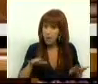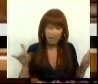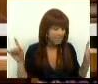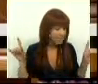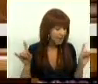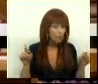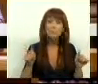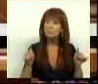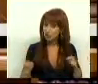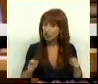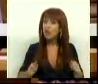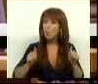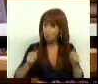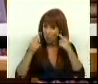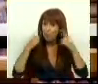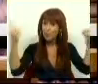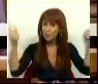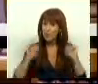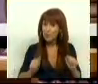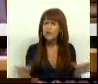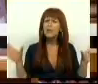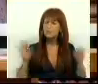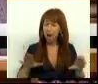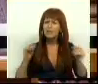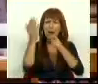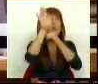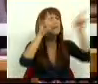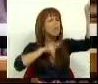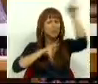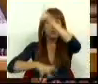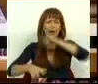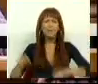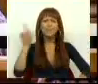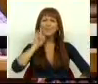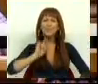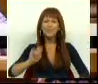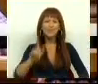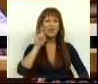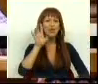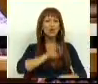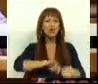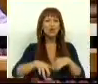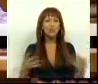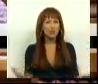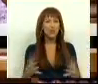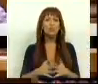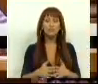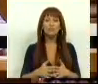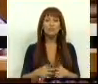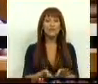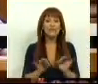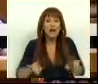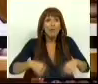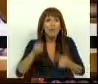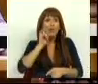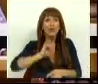Não. Boa gestão pública. E há mais casos no país. Senhora Presidente, senhoras e senhores deputados, como a